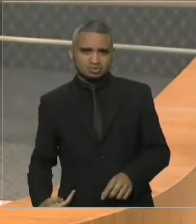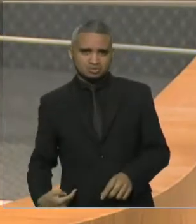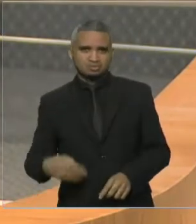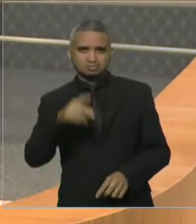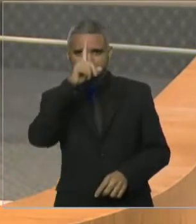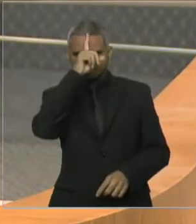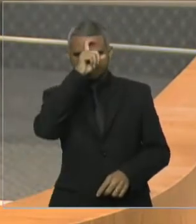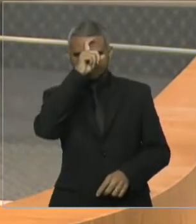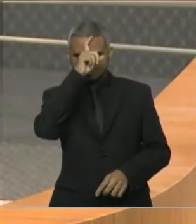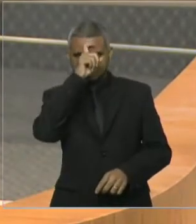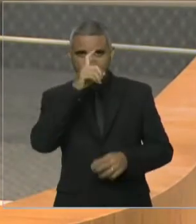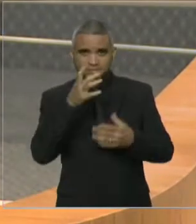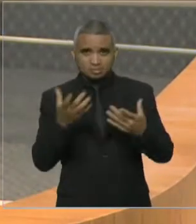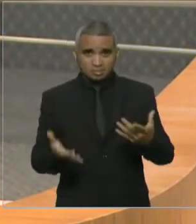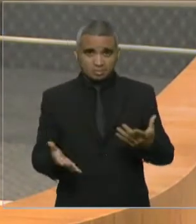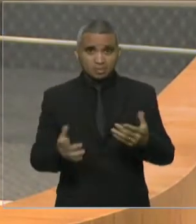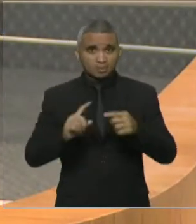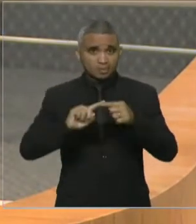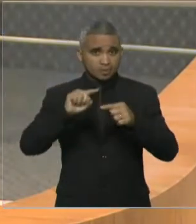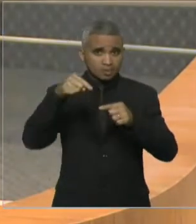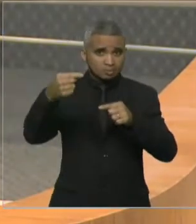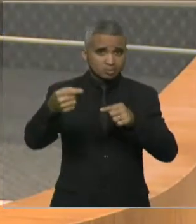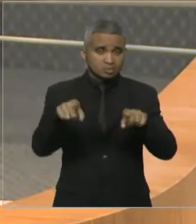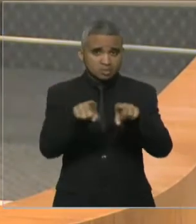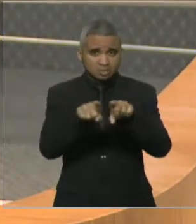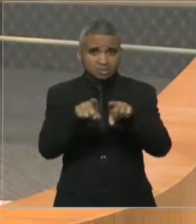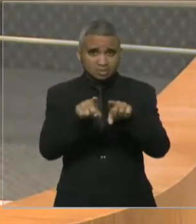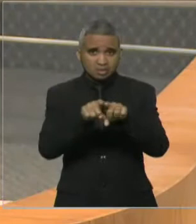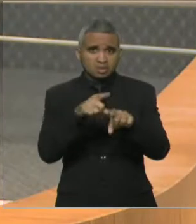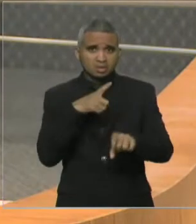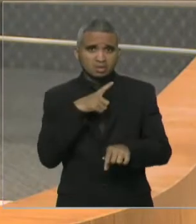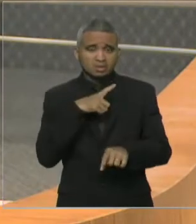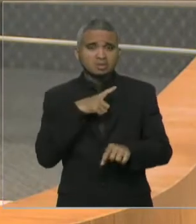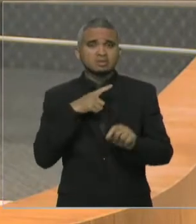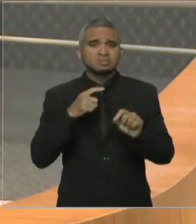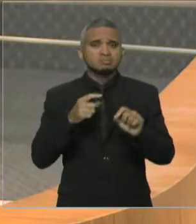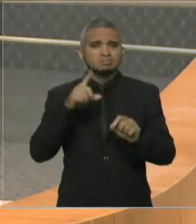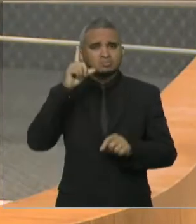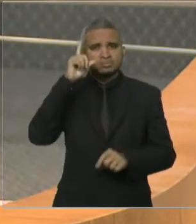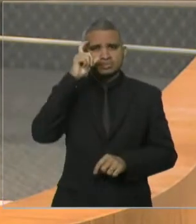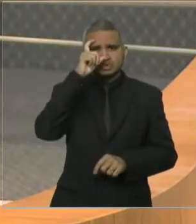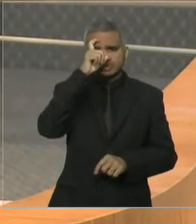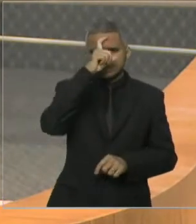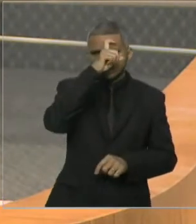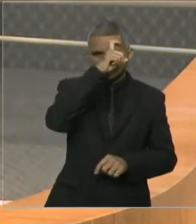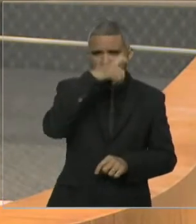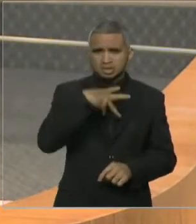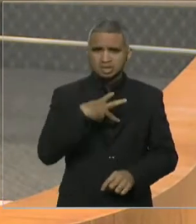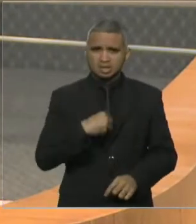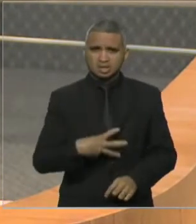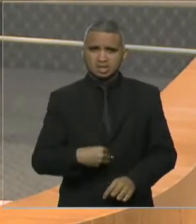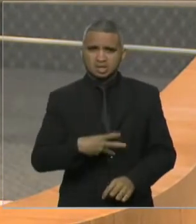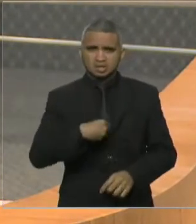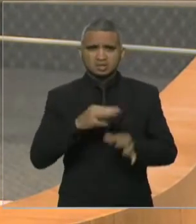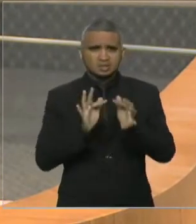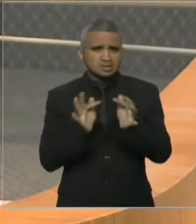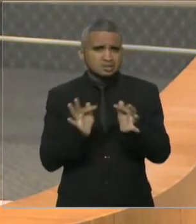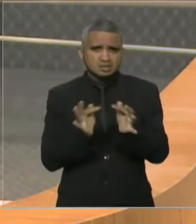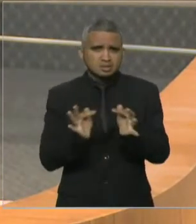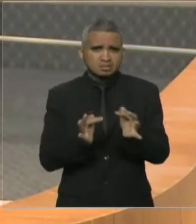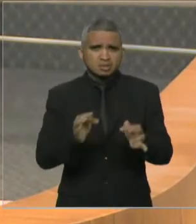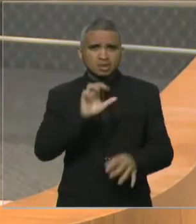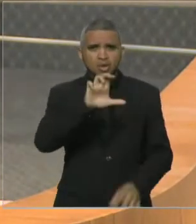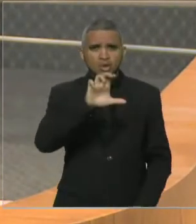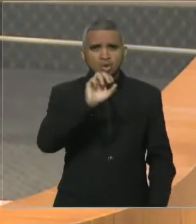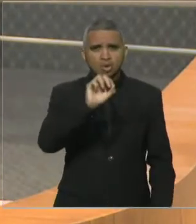adicional. Posteriormente, nós temos aqui a dificuldade para fazer um exame que é simples, é o exame de